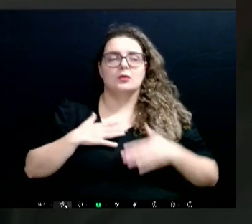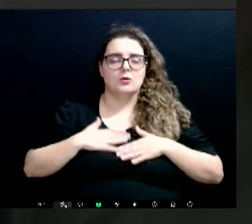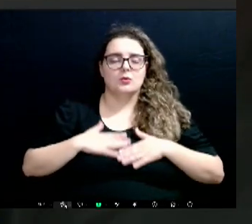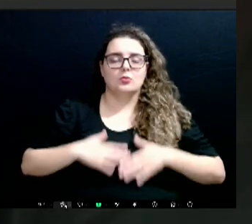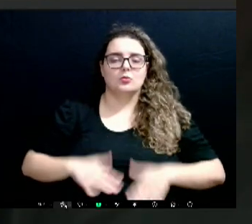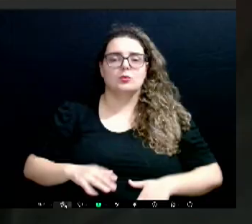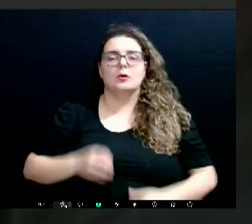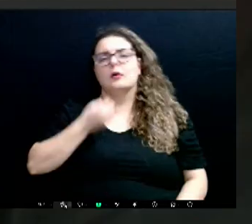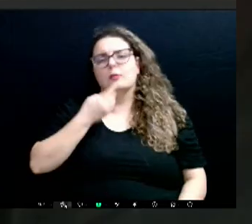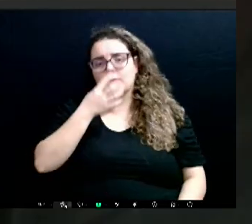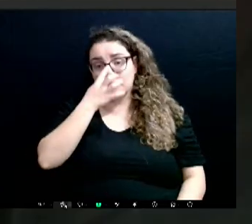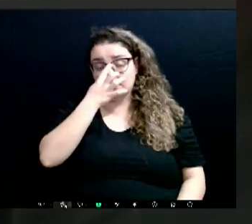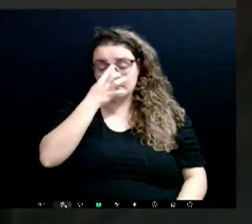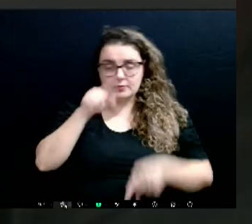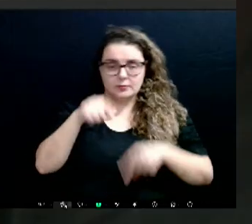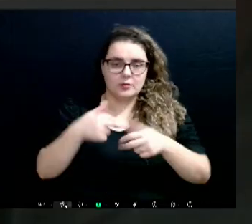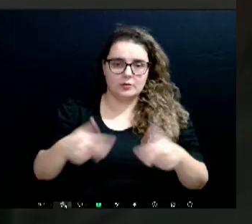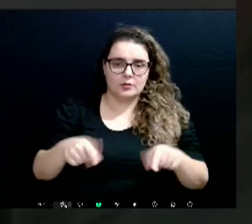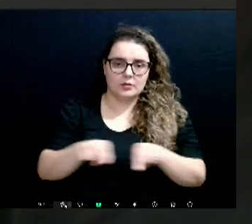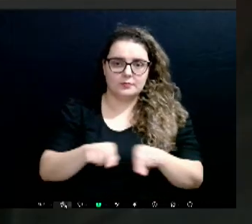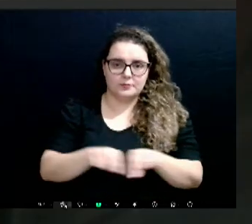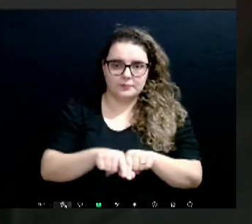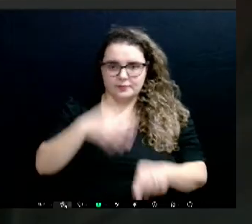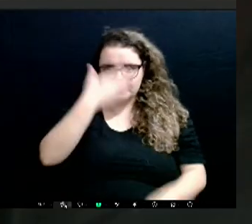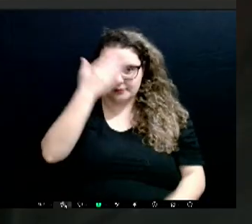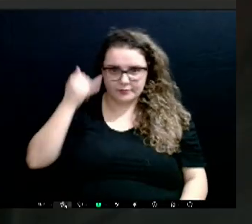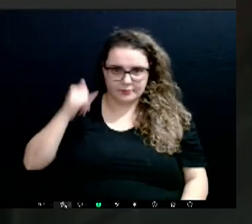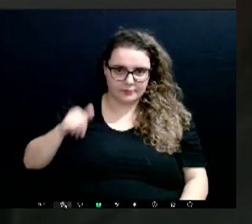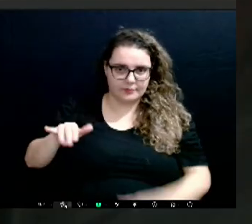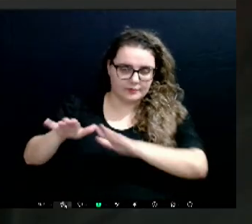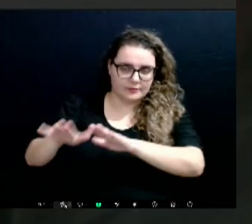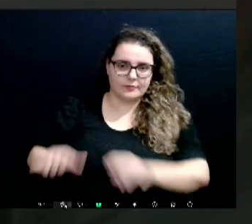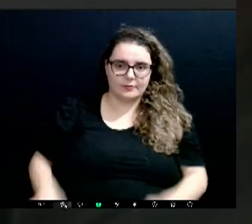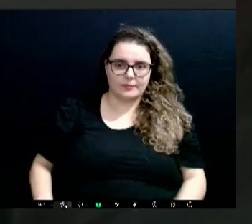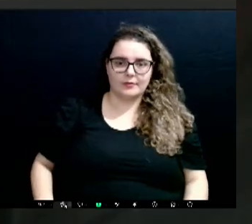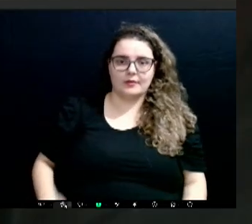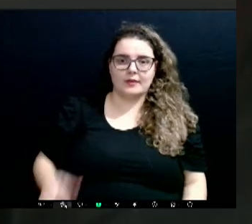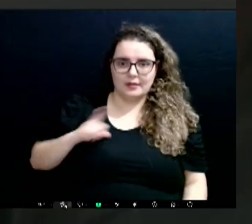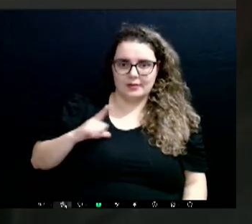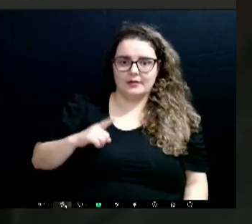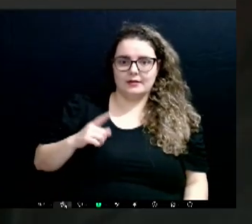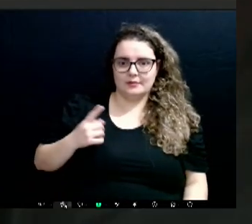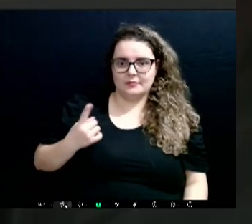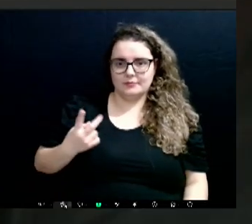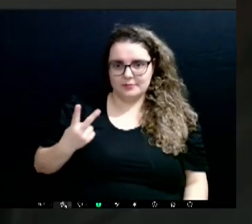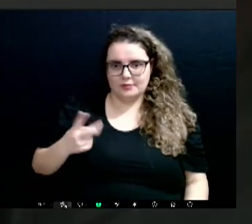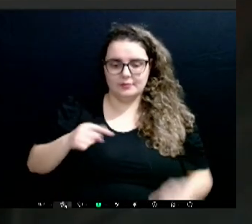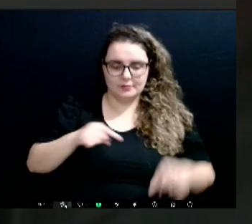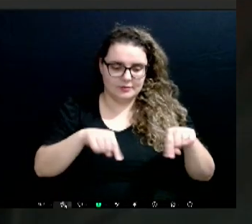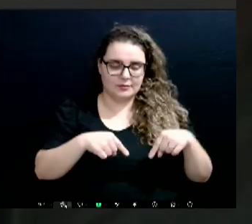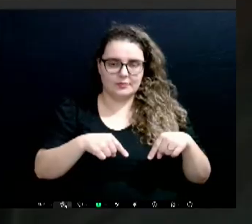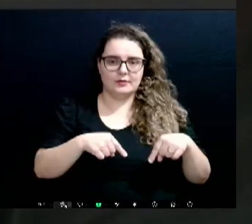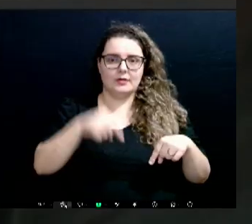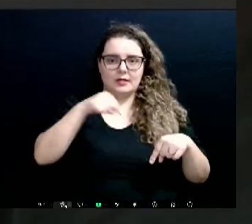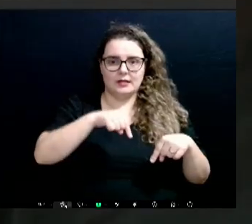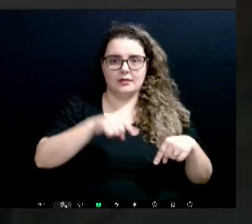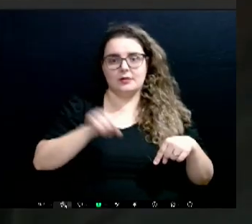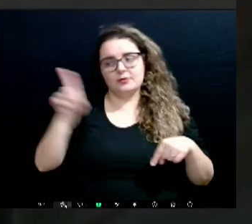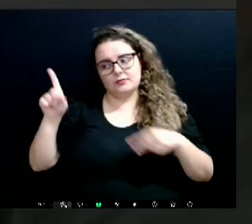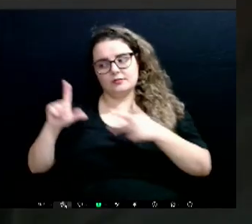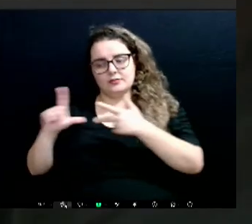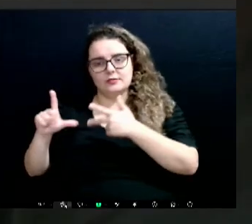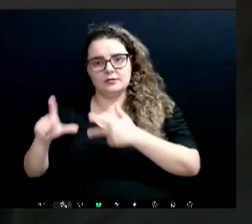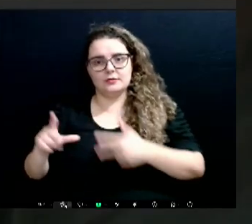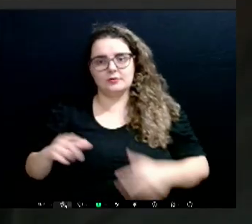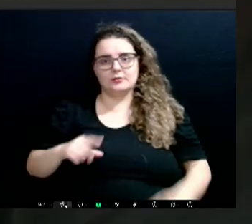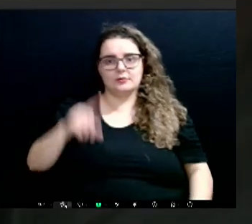bom também é você esquecer o celular em algum lugar. Nós temos 2 estúdios, esse aqui e o outro lá no Legislativo. Um dia eu esqueci o celular